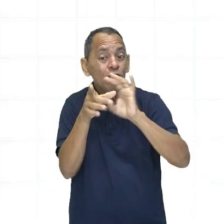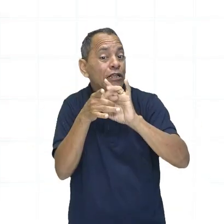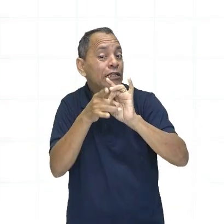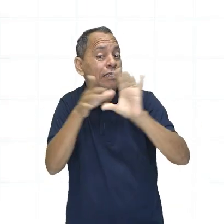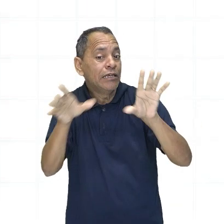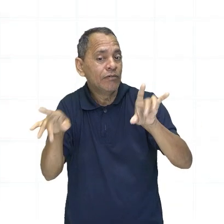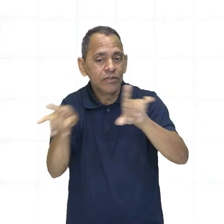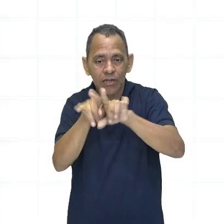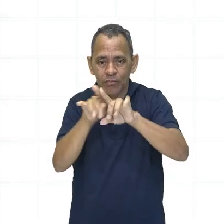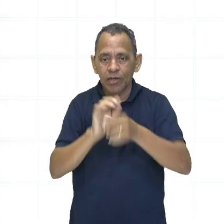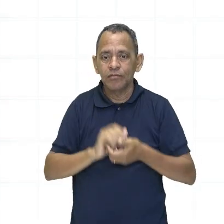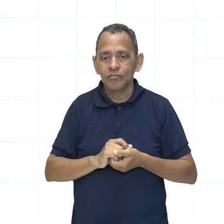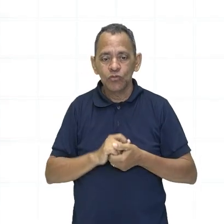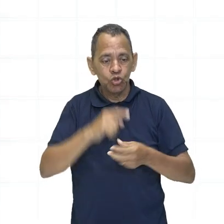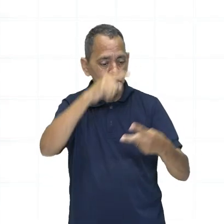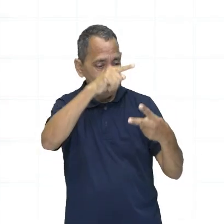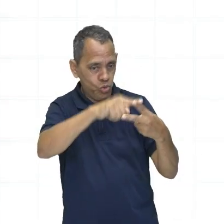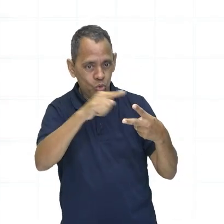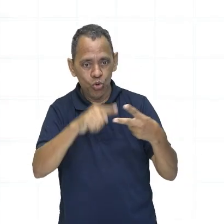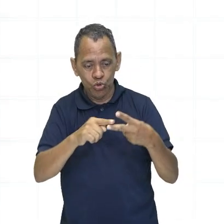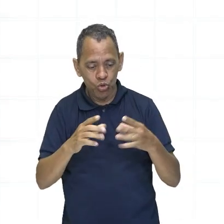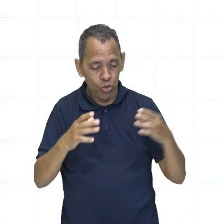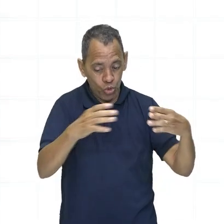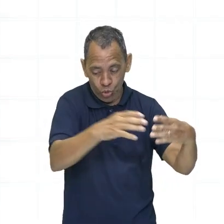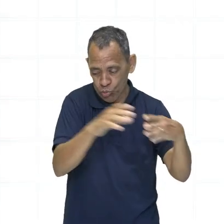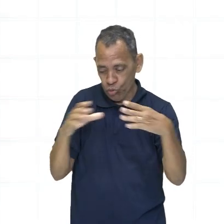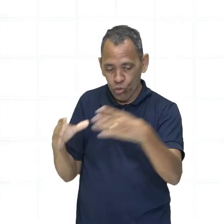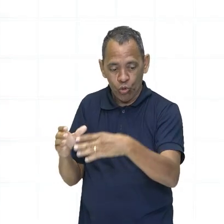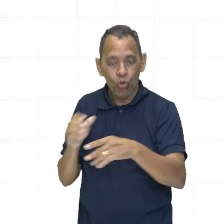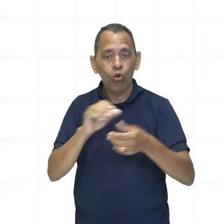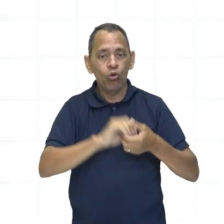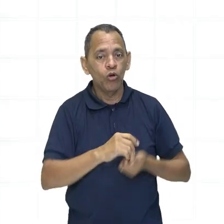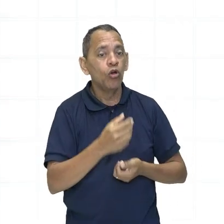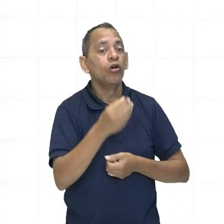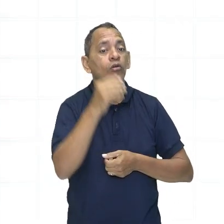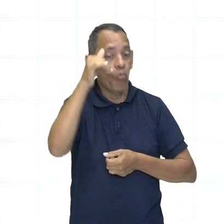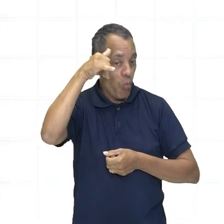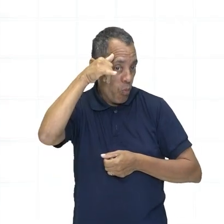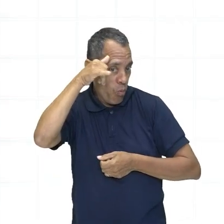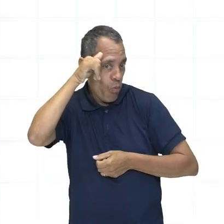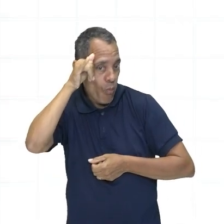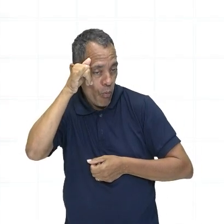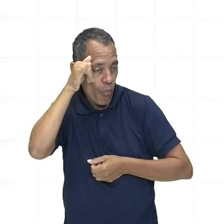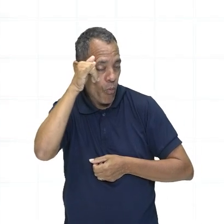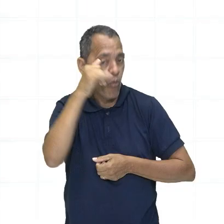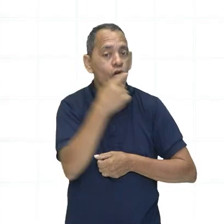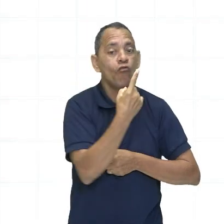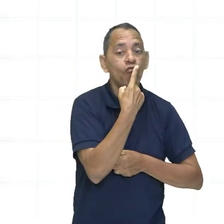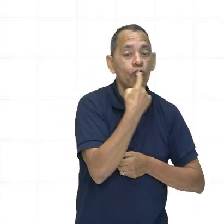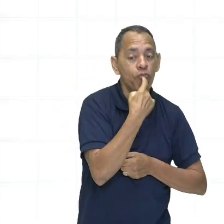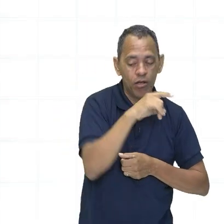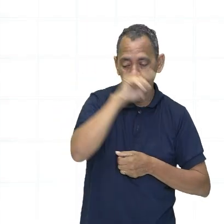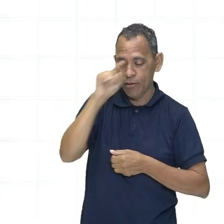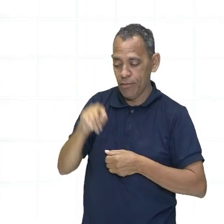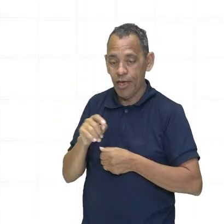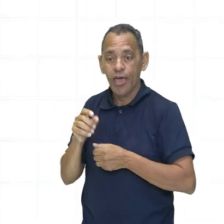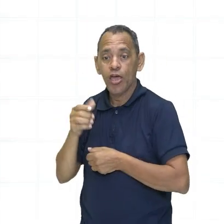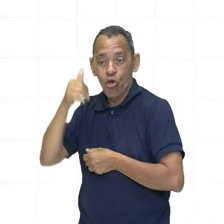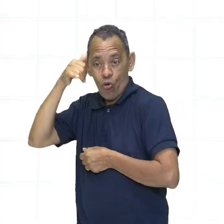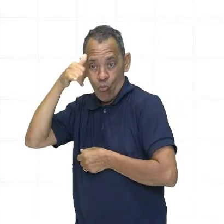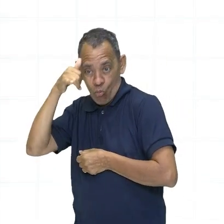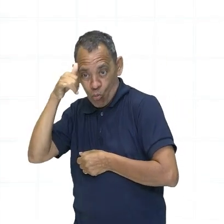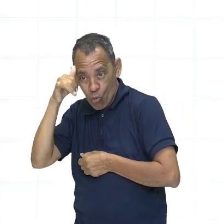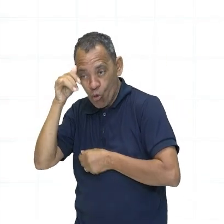duas agremiações, como eu já falei, boi garantido, né, que é o boi vermelho, e a do boi caprichoso também, que tem